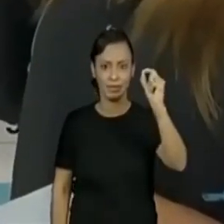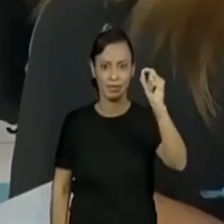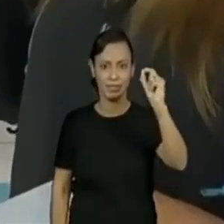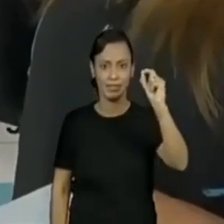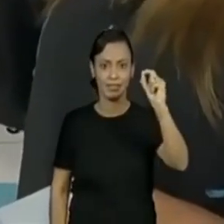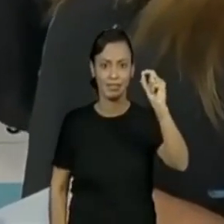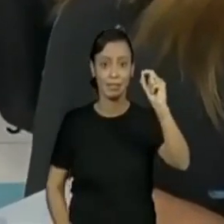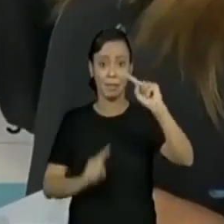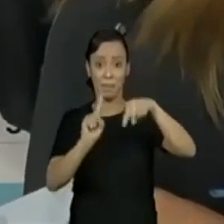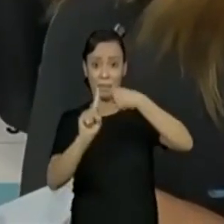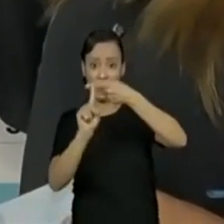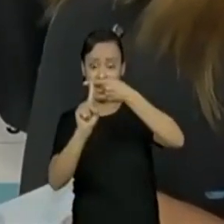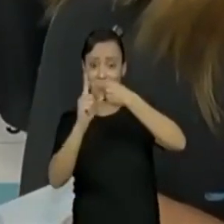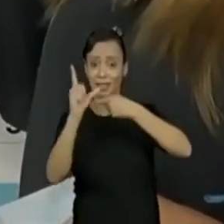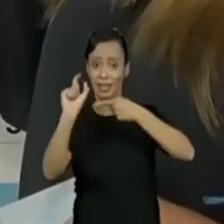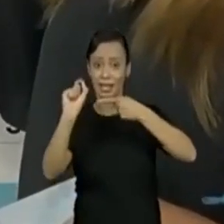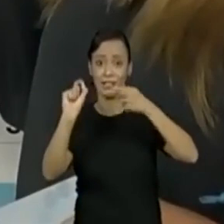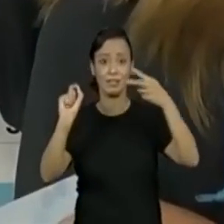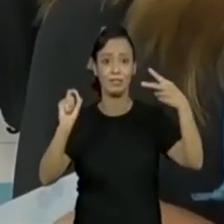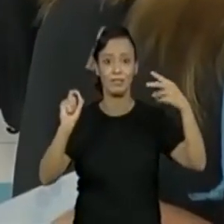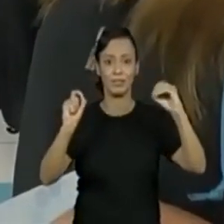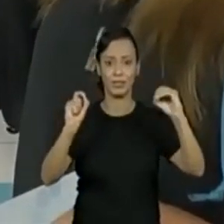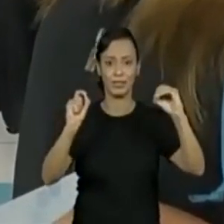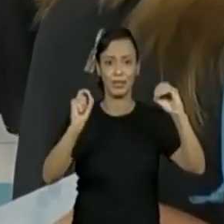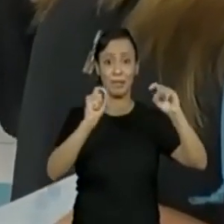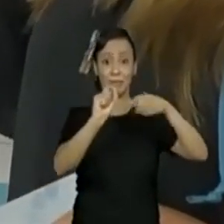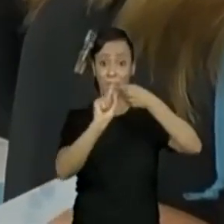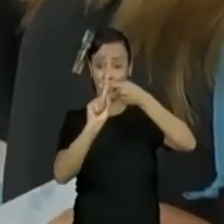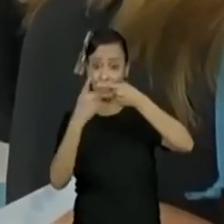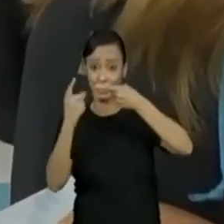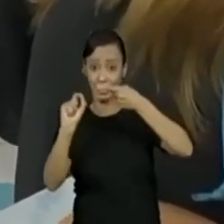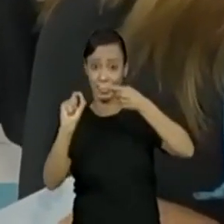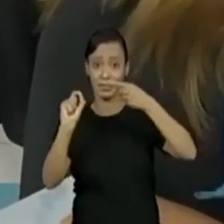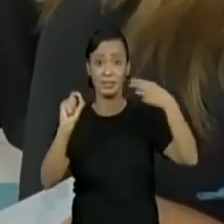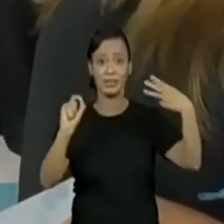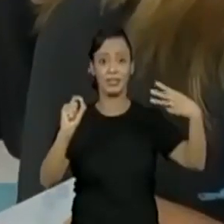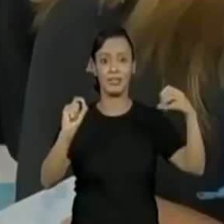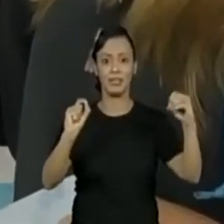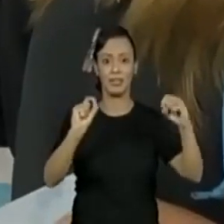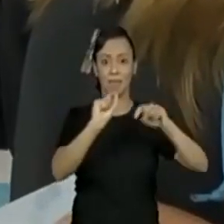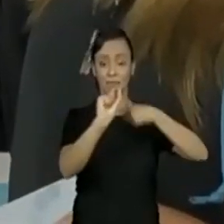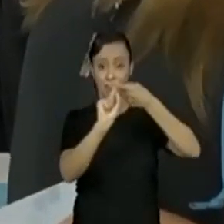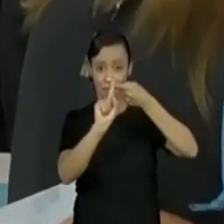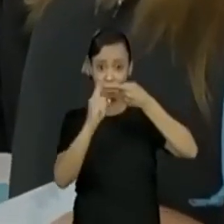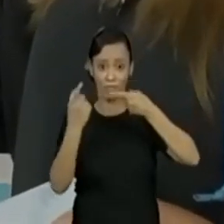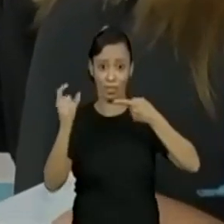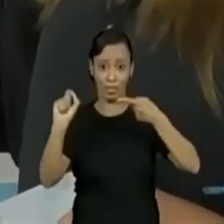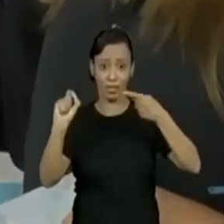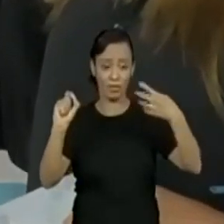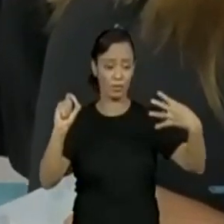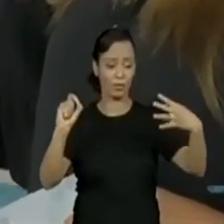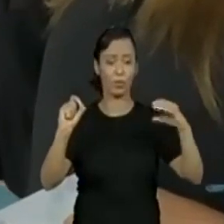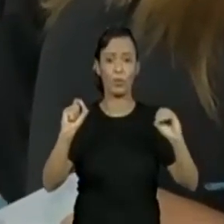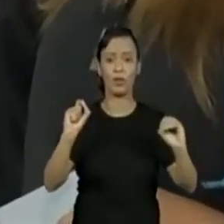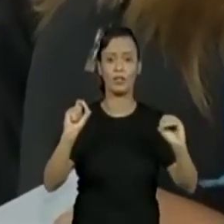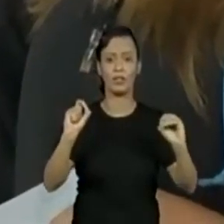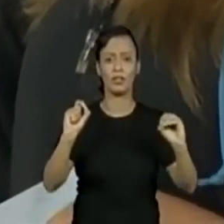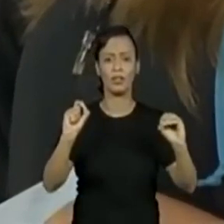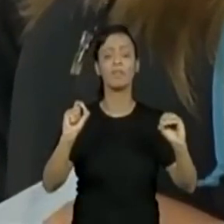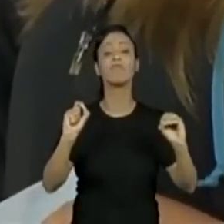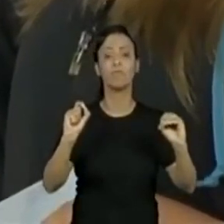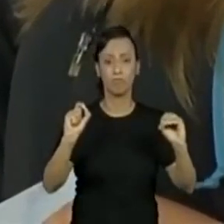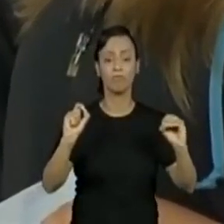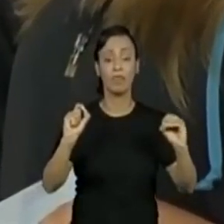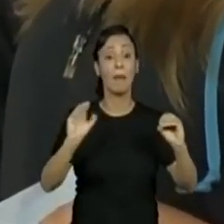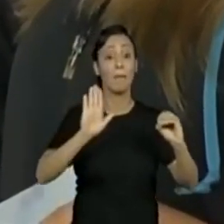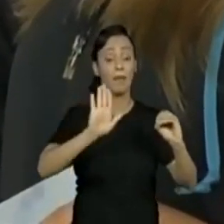mais 10, 30. Mais 10, 40. Professora, por que mais 10? Porque se eu